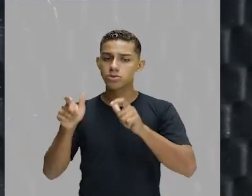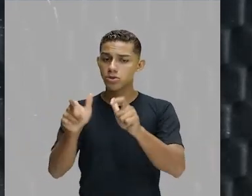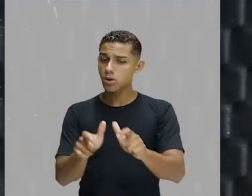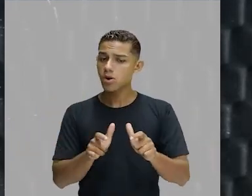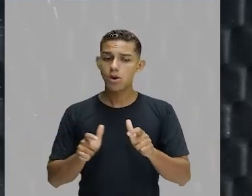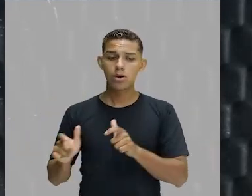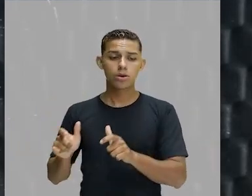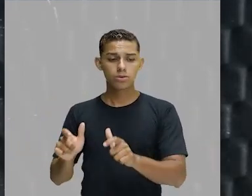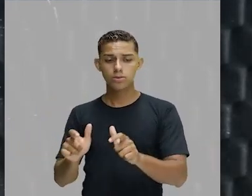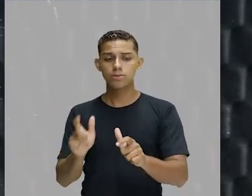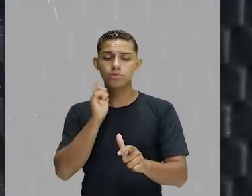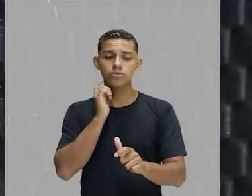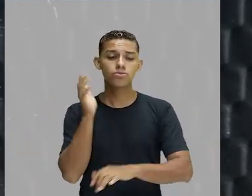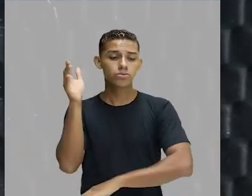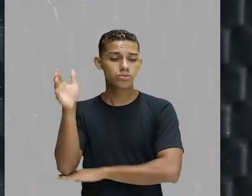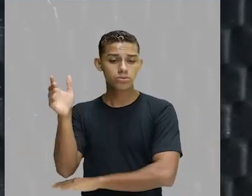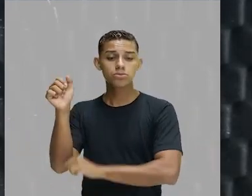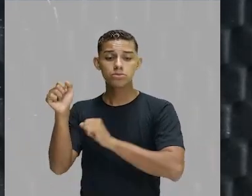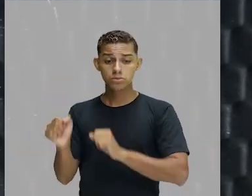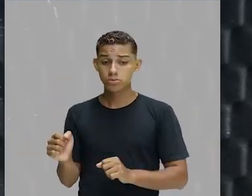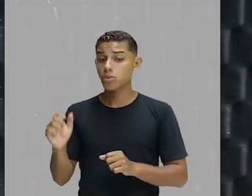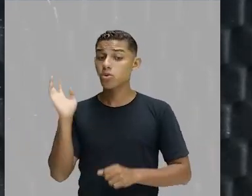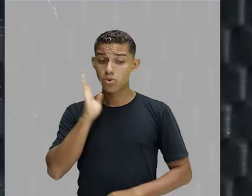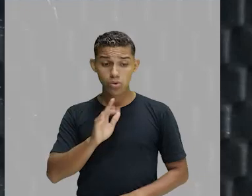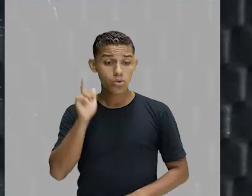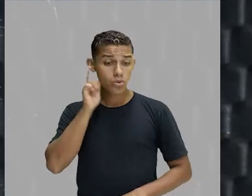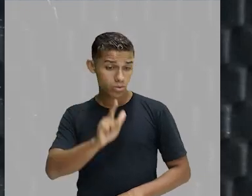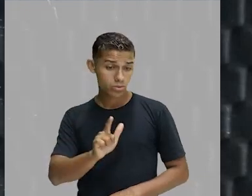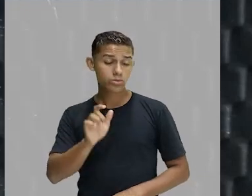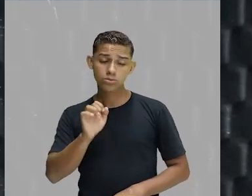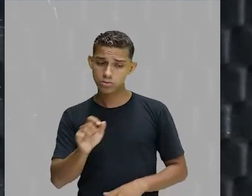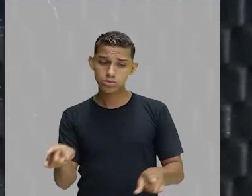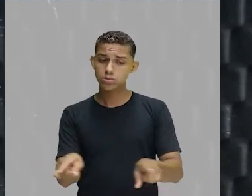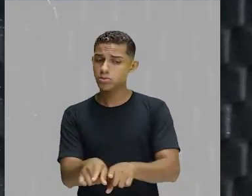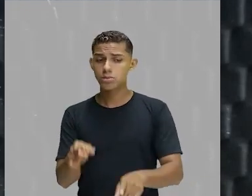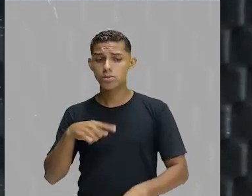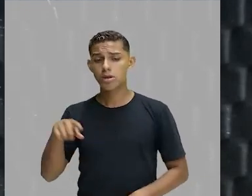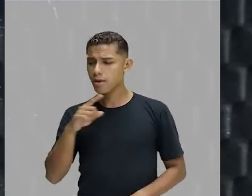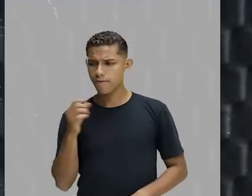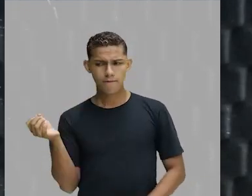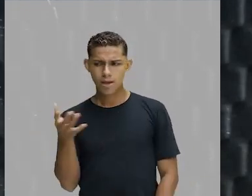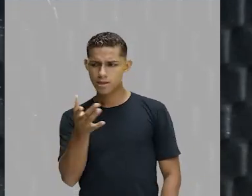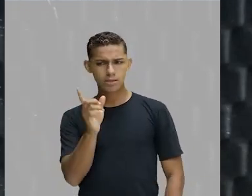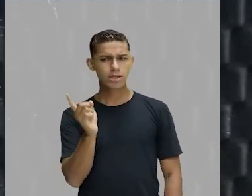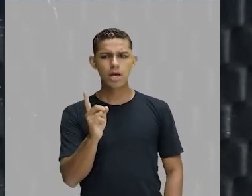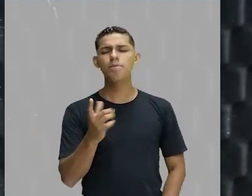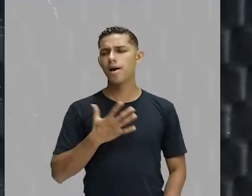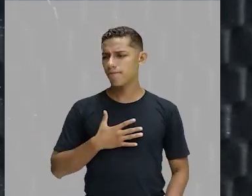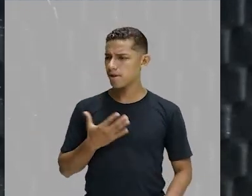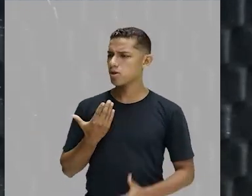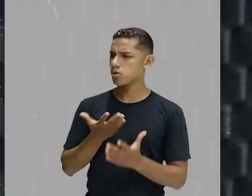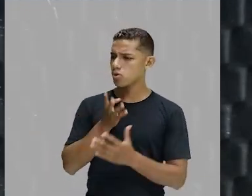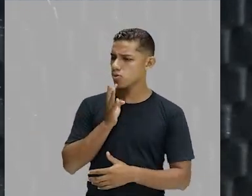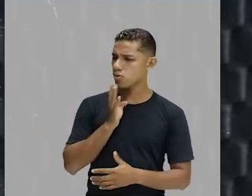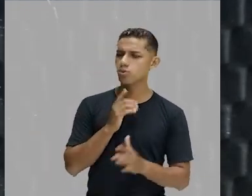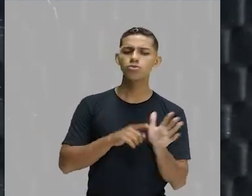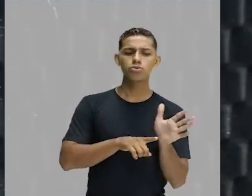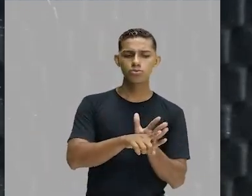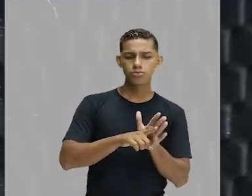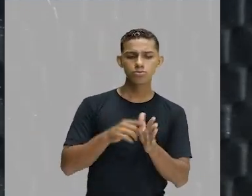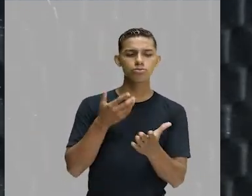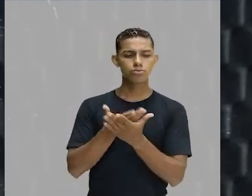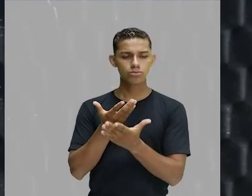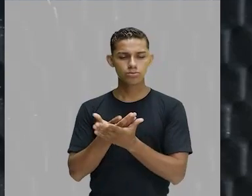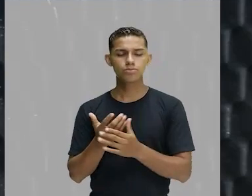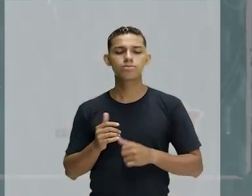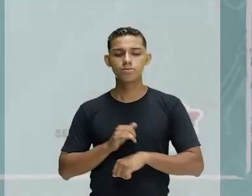locais de hospedagem, vão conseguir. E sem falar que não vai viajar, mas vá conhecer, dá uma olhadinha. Para